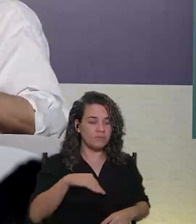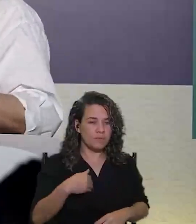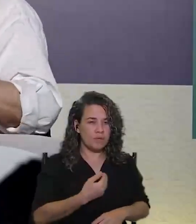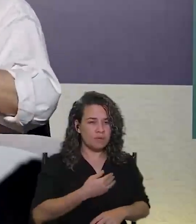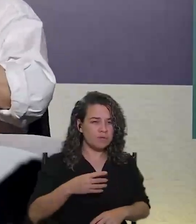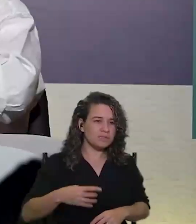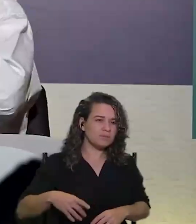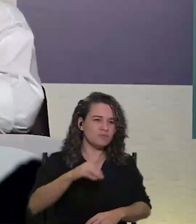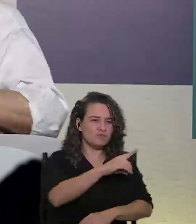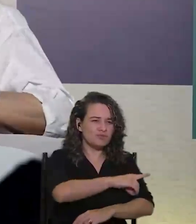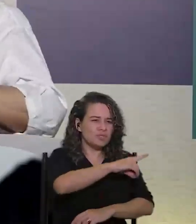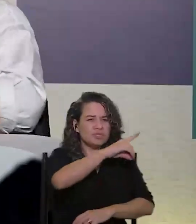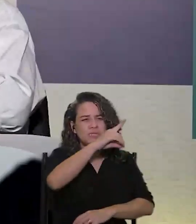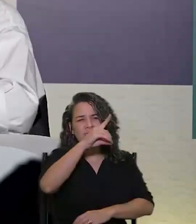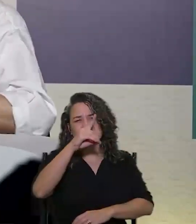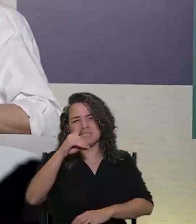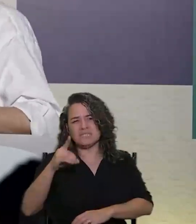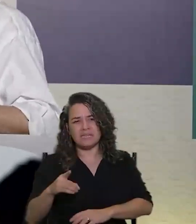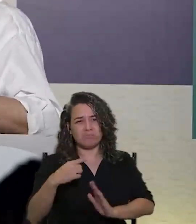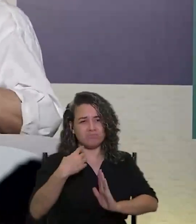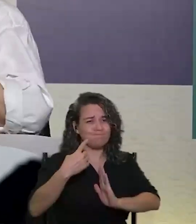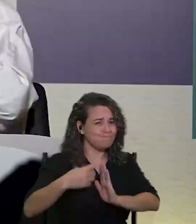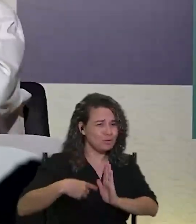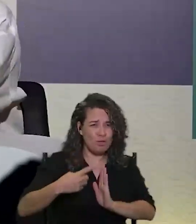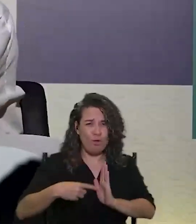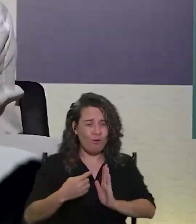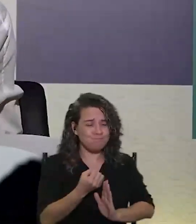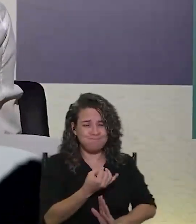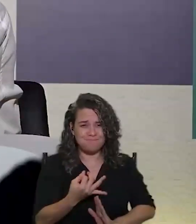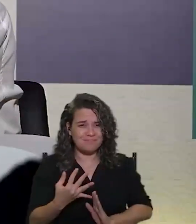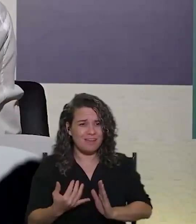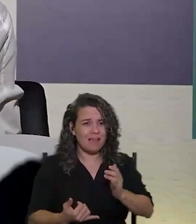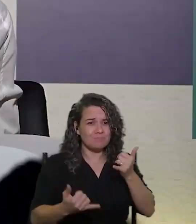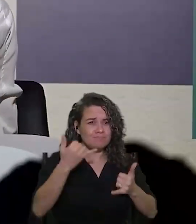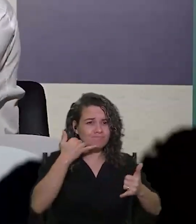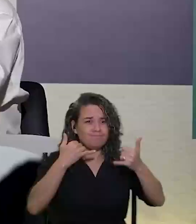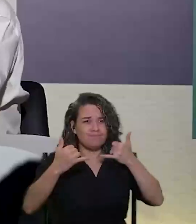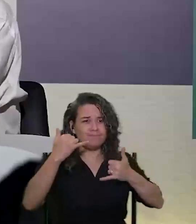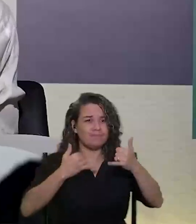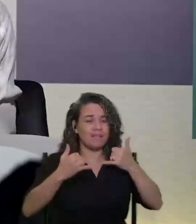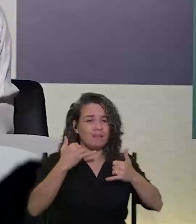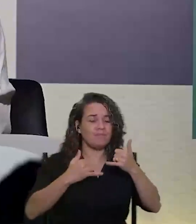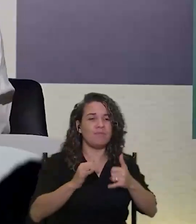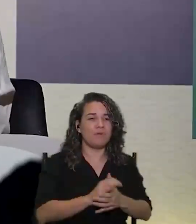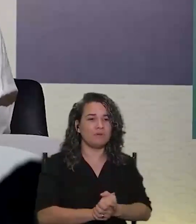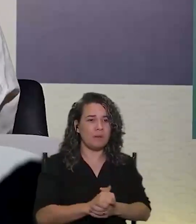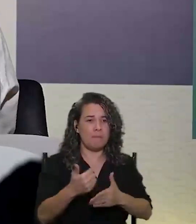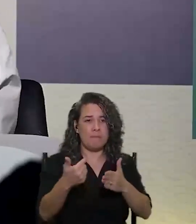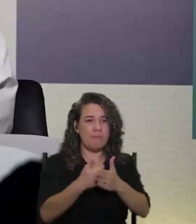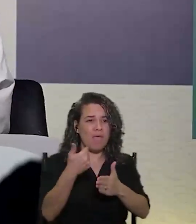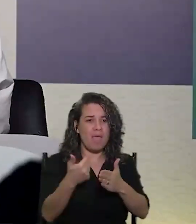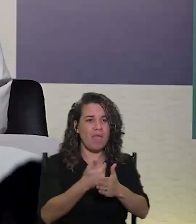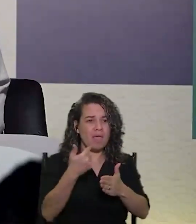inteiro enlouquecidos com a quantidade de telefonemas das pessoas, assim, com as perguntas mais óbvias possíveis,